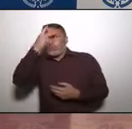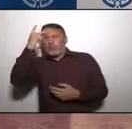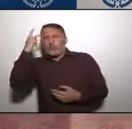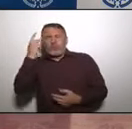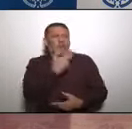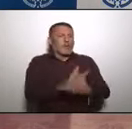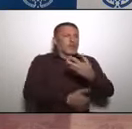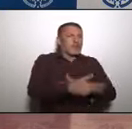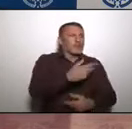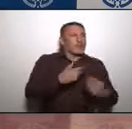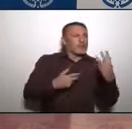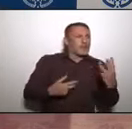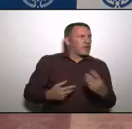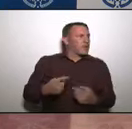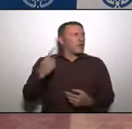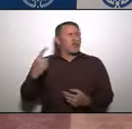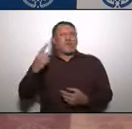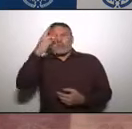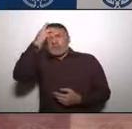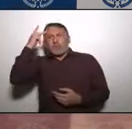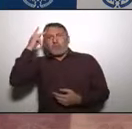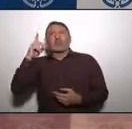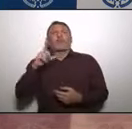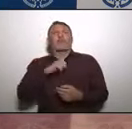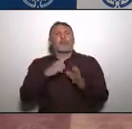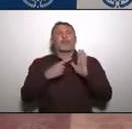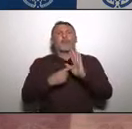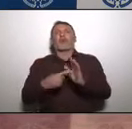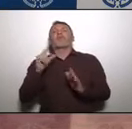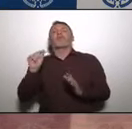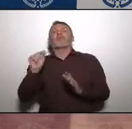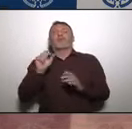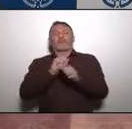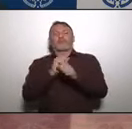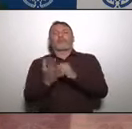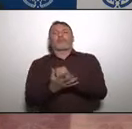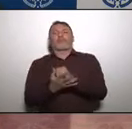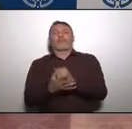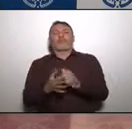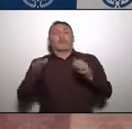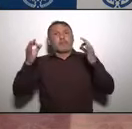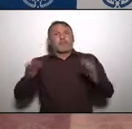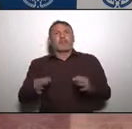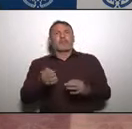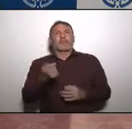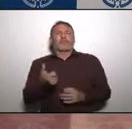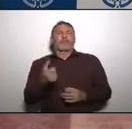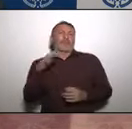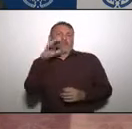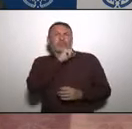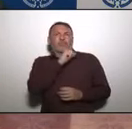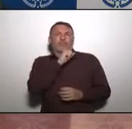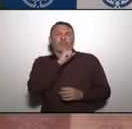positivamente, mostra que nós temos já a presença do vírus aqui se alastrando de forma muito rápida. Então, todos nós temos que ser